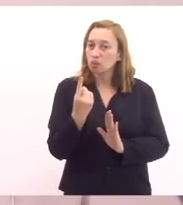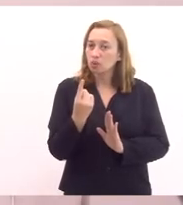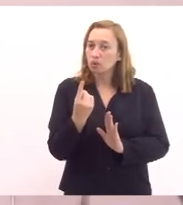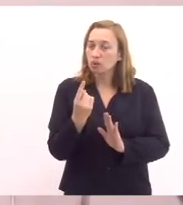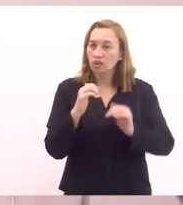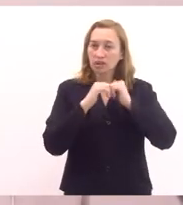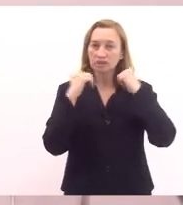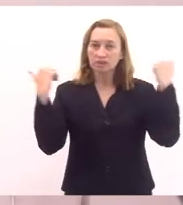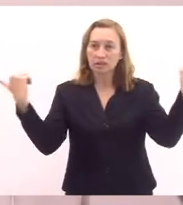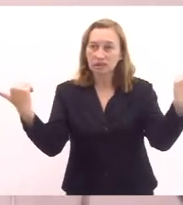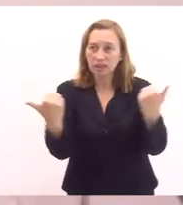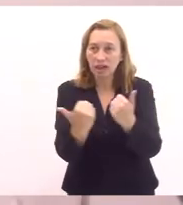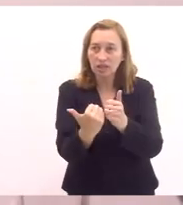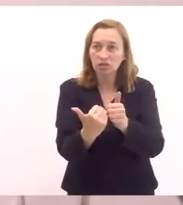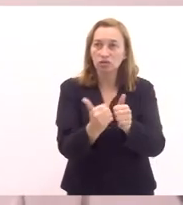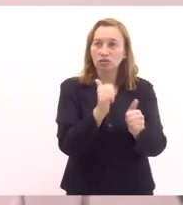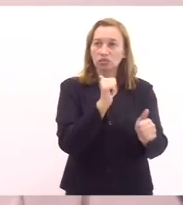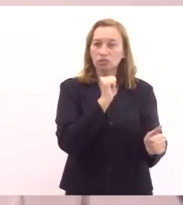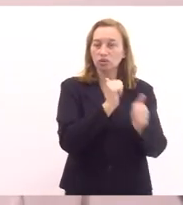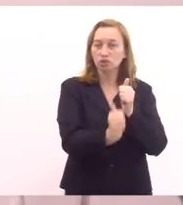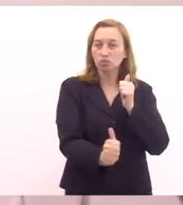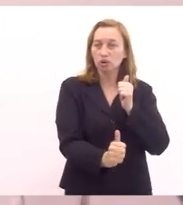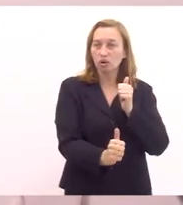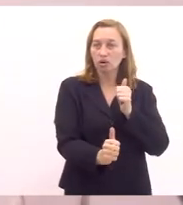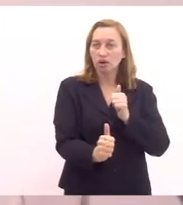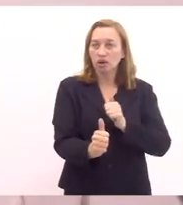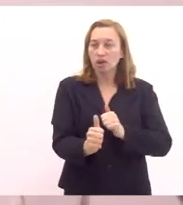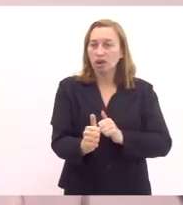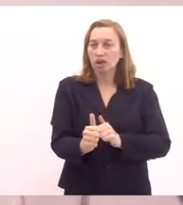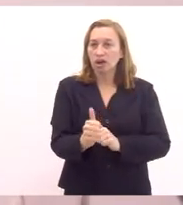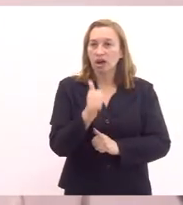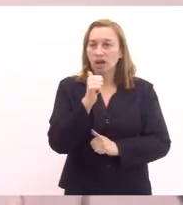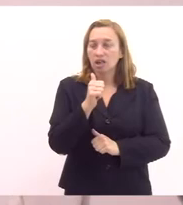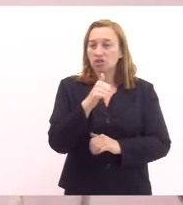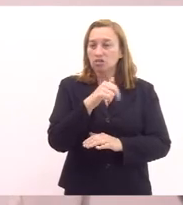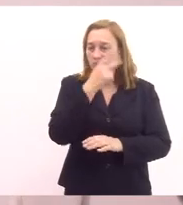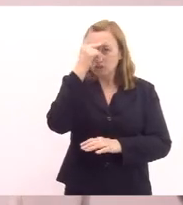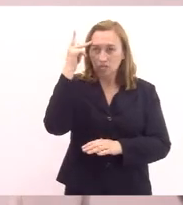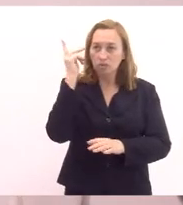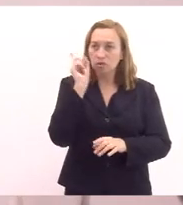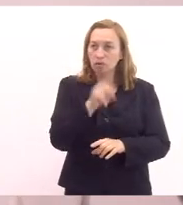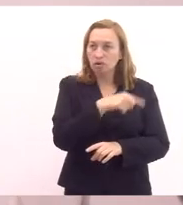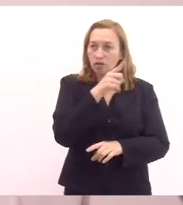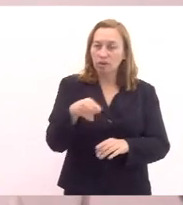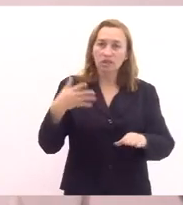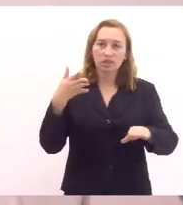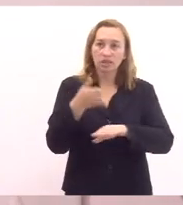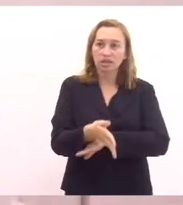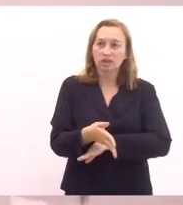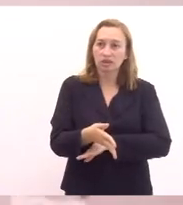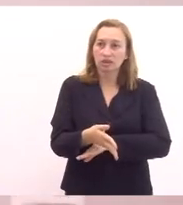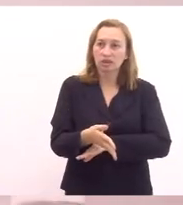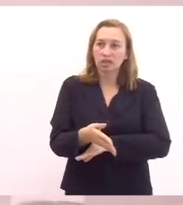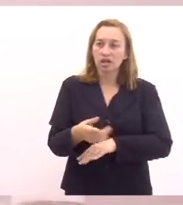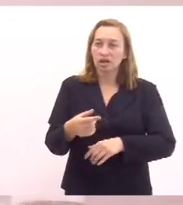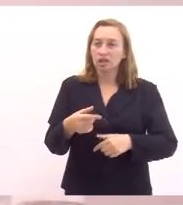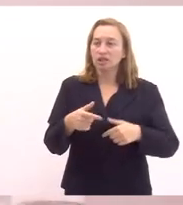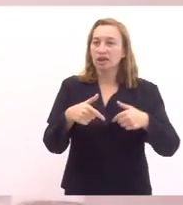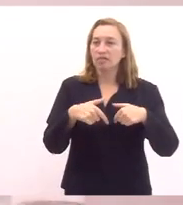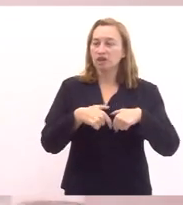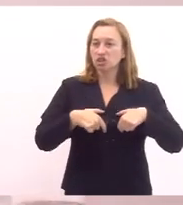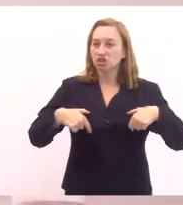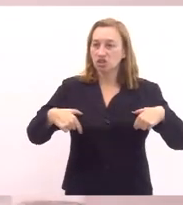estádios de futebol as torcidas as pessoas estavam sendo proibidas de entrar sabe escrito Flamengo